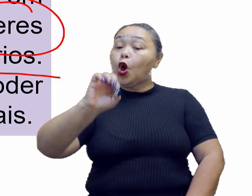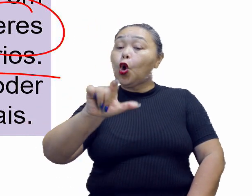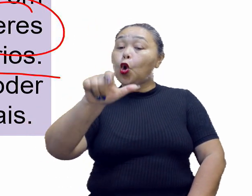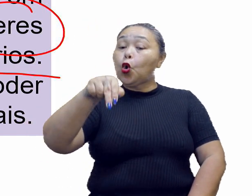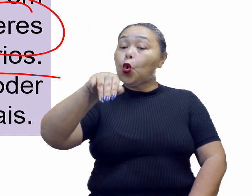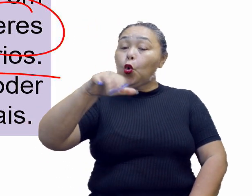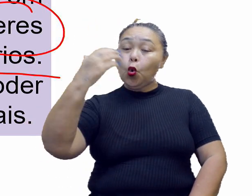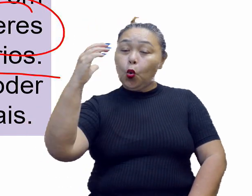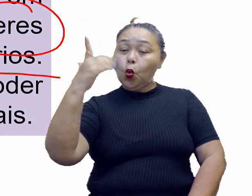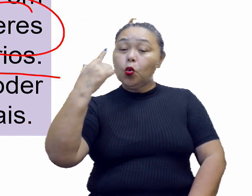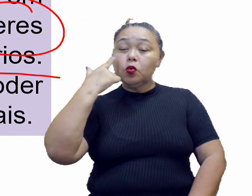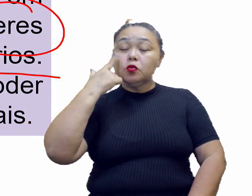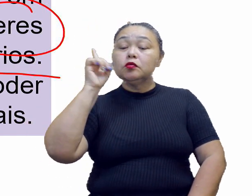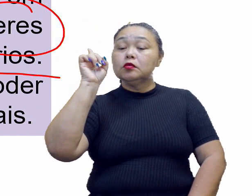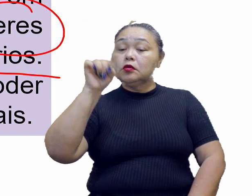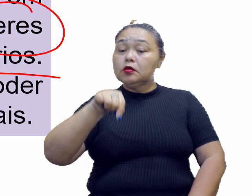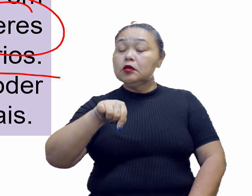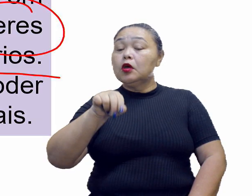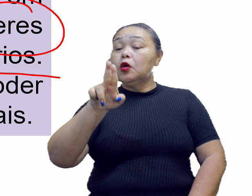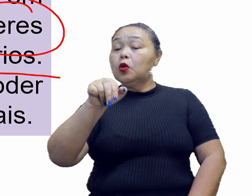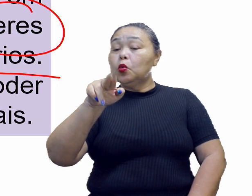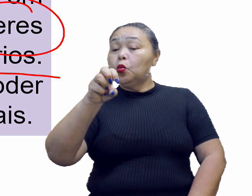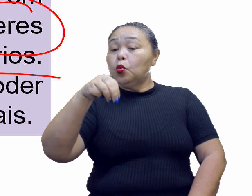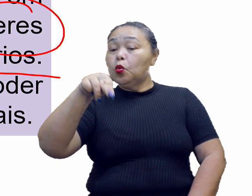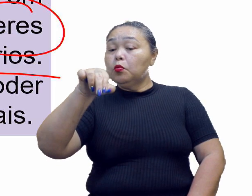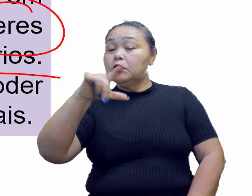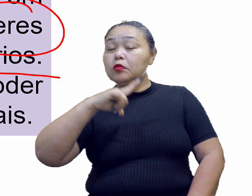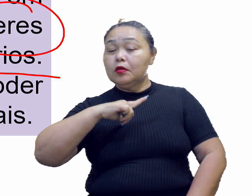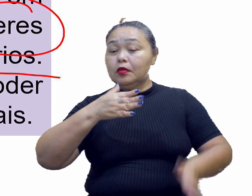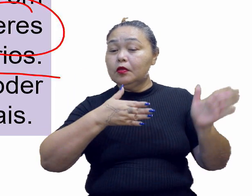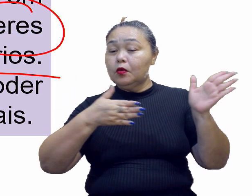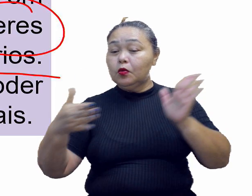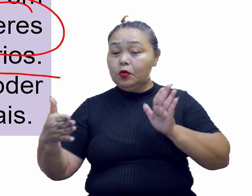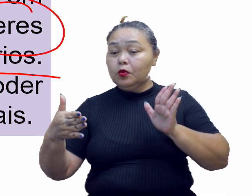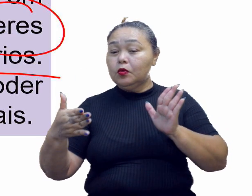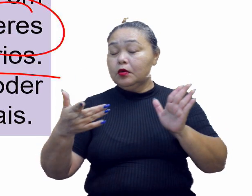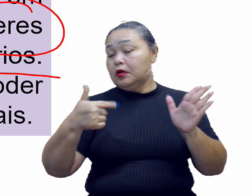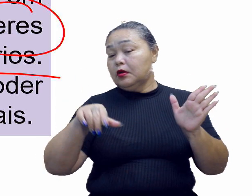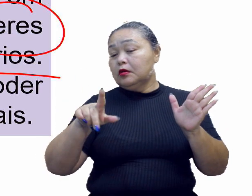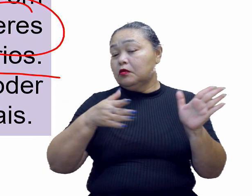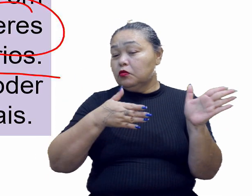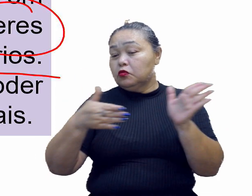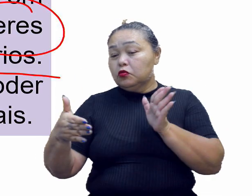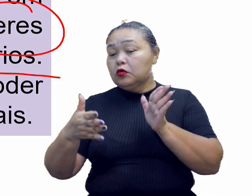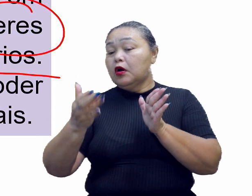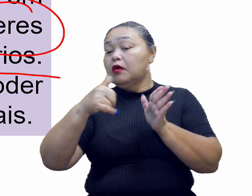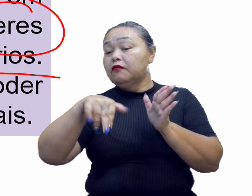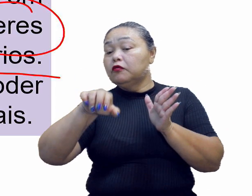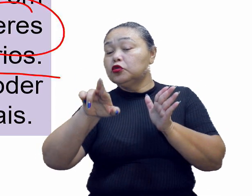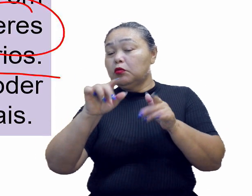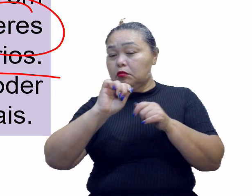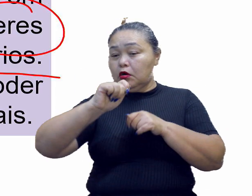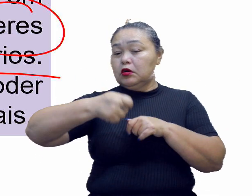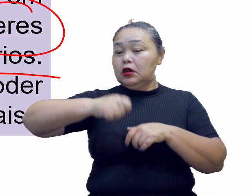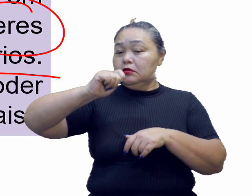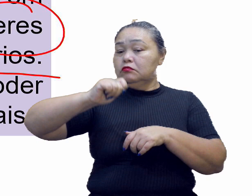tivemos o Sendero Luminoso, na época do Fujimori, a época que o Fujimori foi